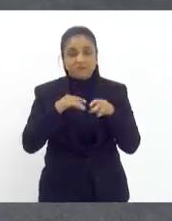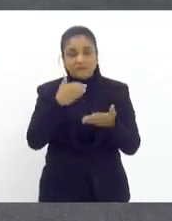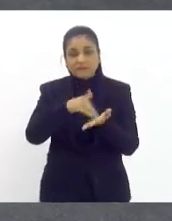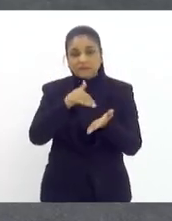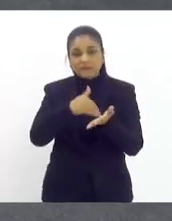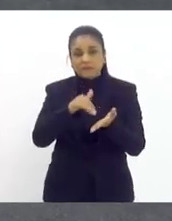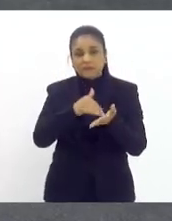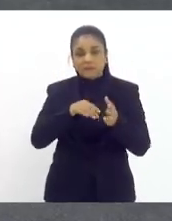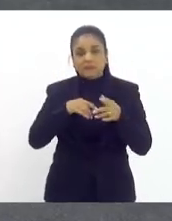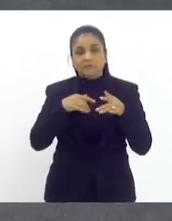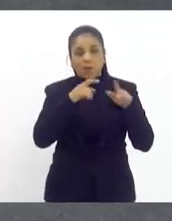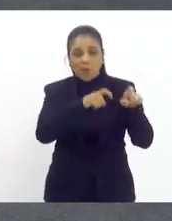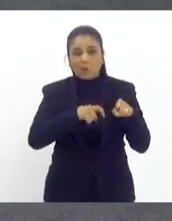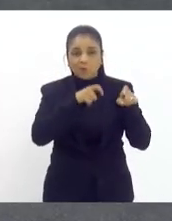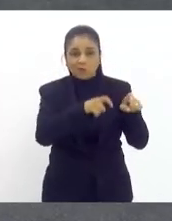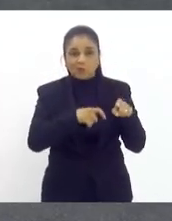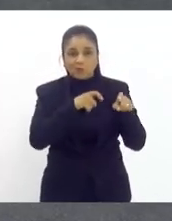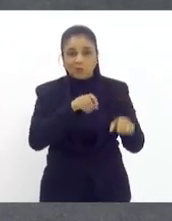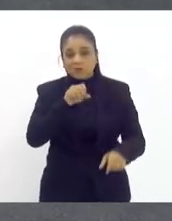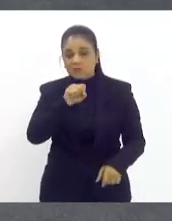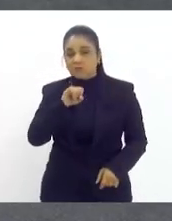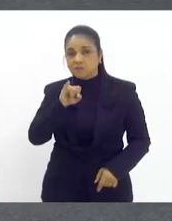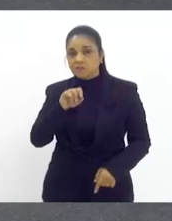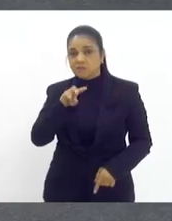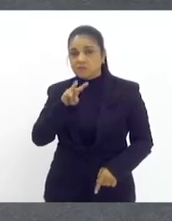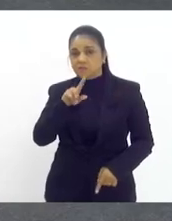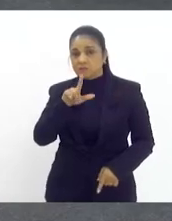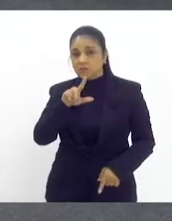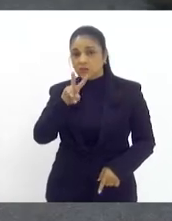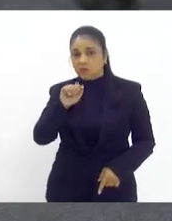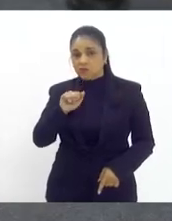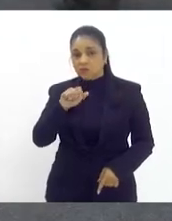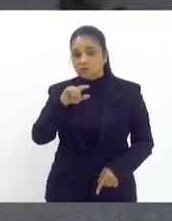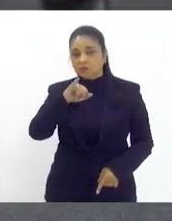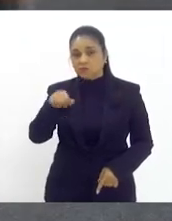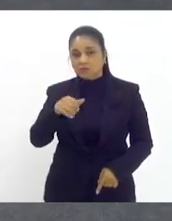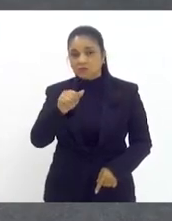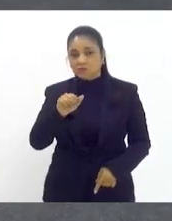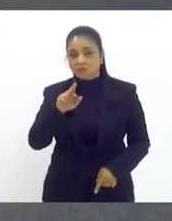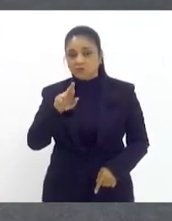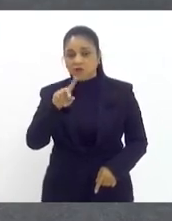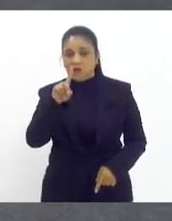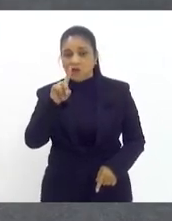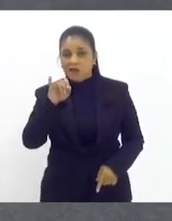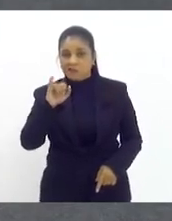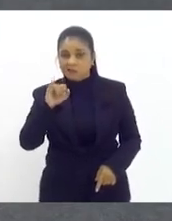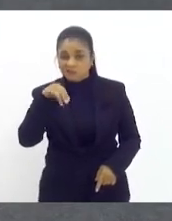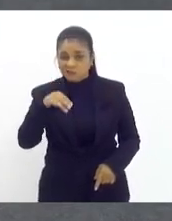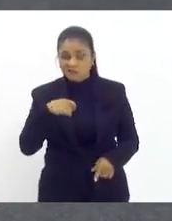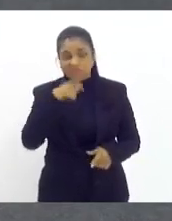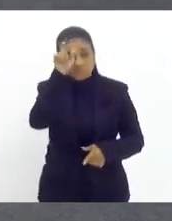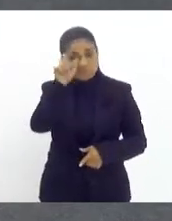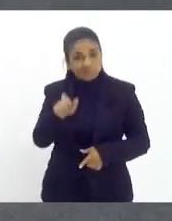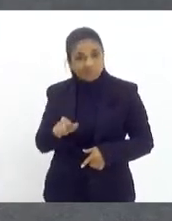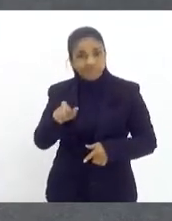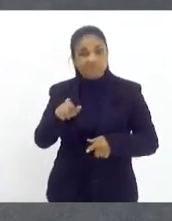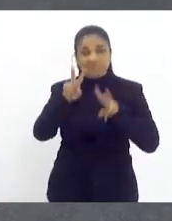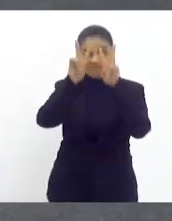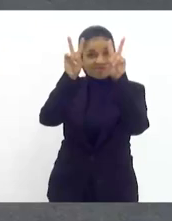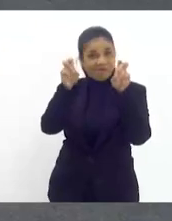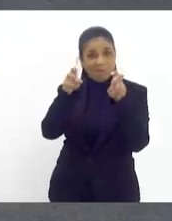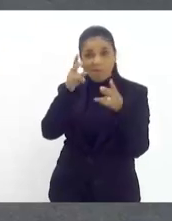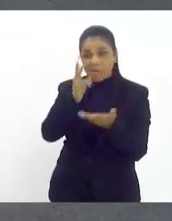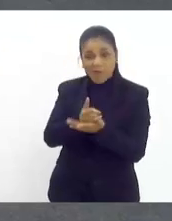de Silva Jardim e falavam os exatamente do caráter feminino da Agricultura Familiar